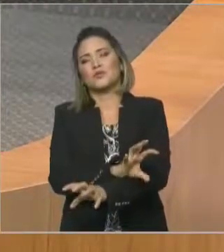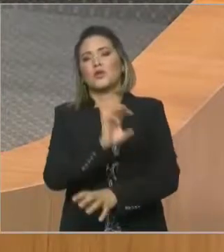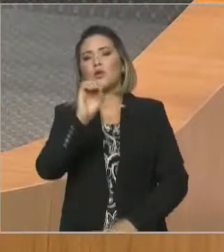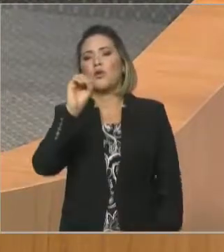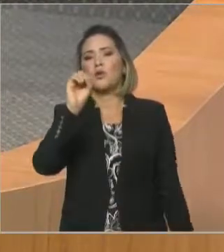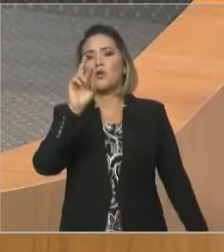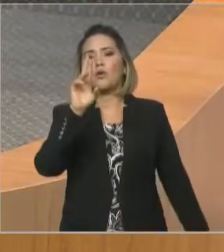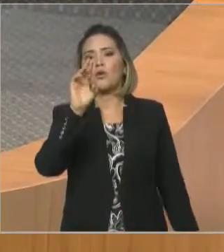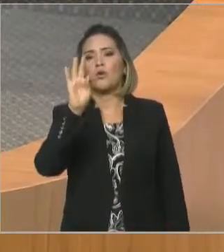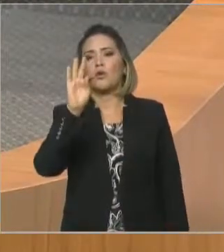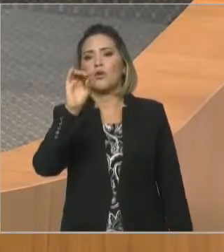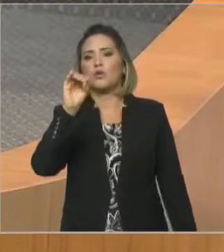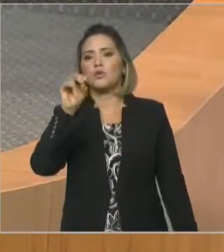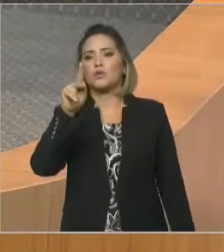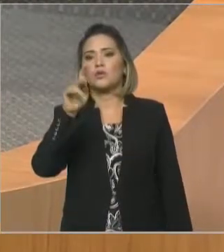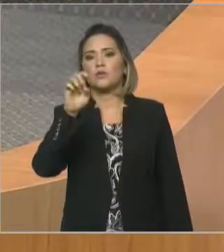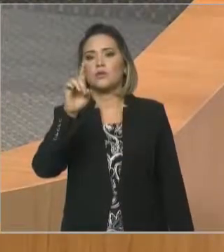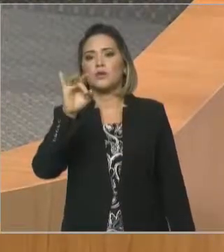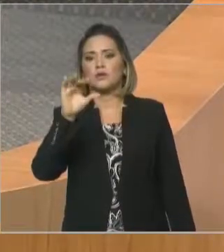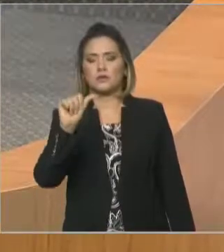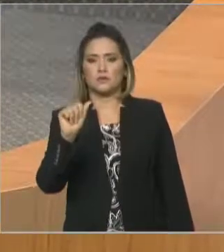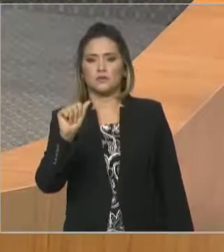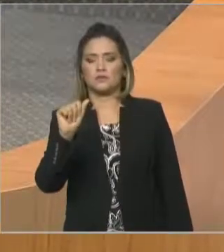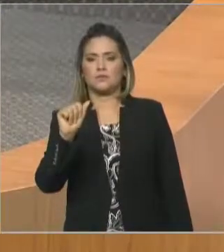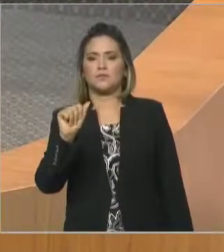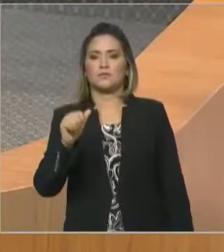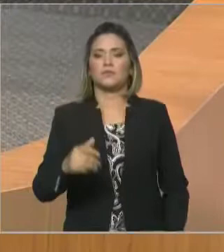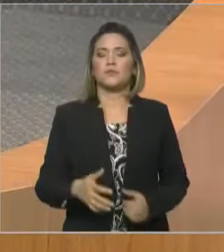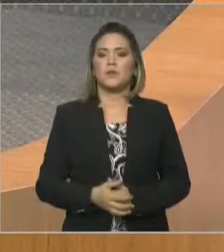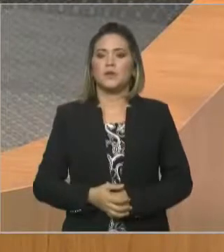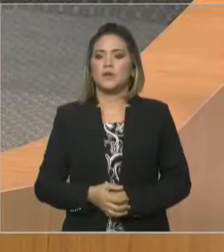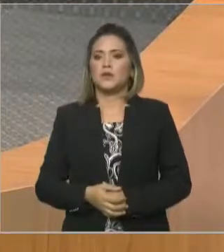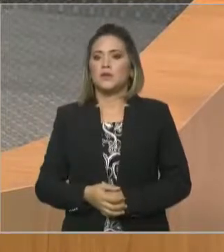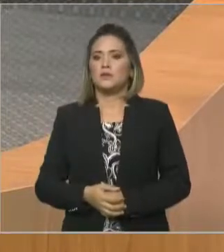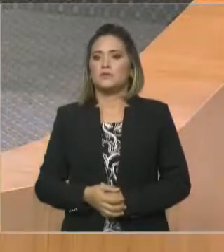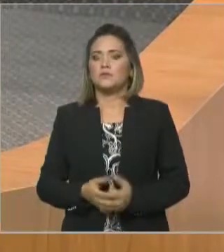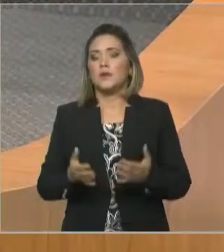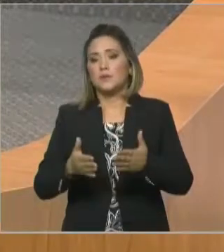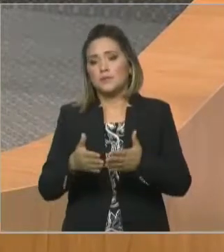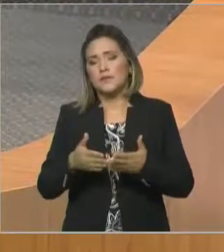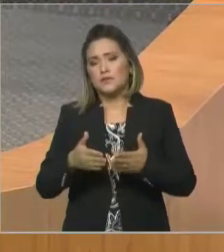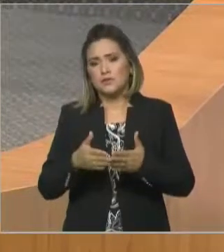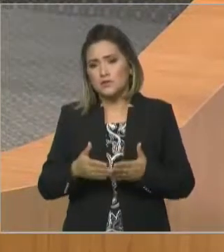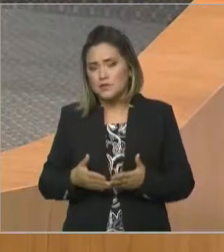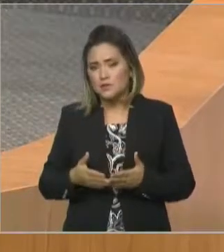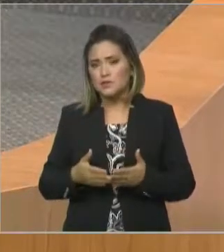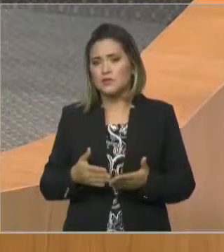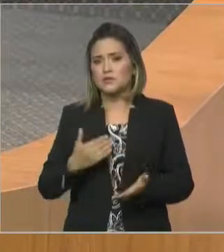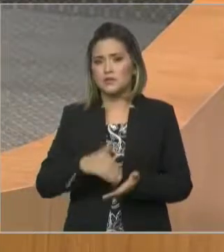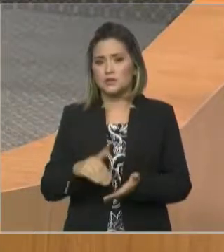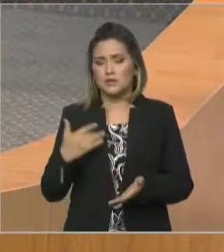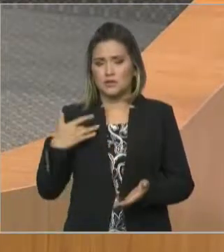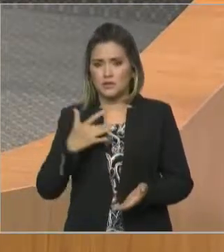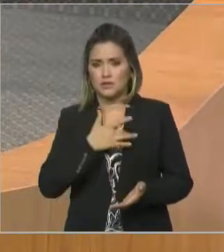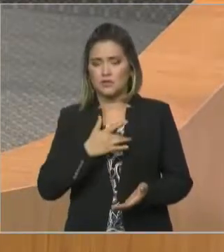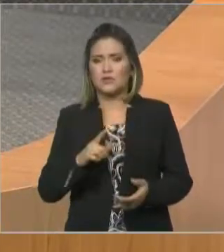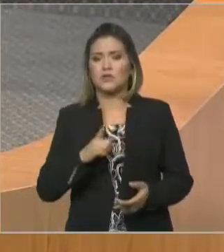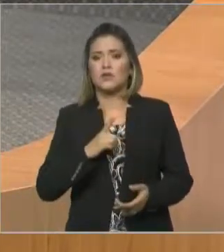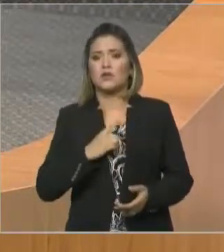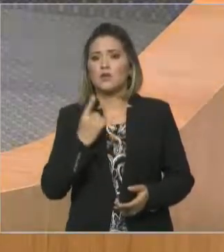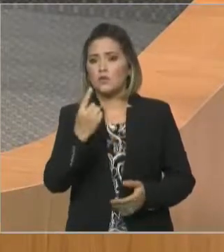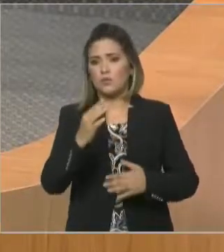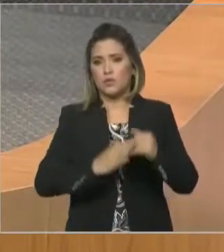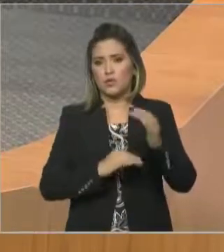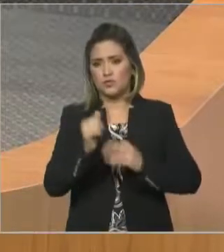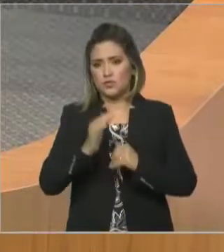com a secretaria de saúde para que se mantivesse um plantonista de ortopedia durante o dia para o atendimento das